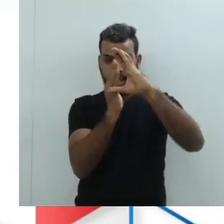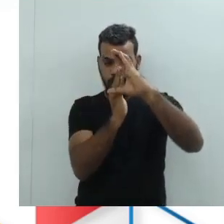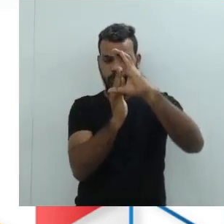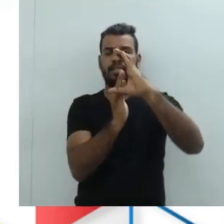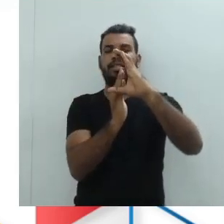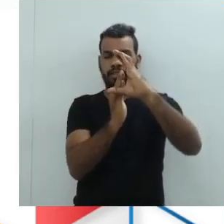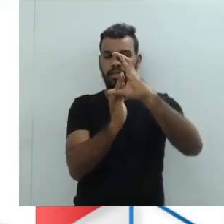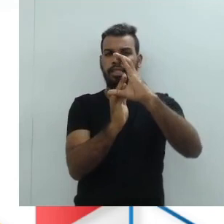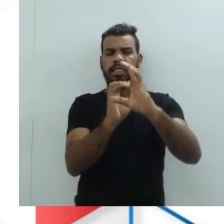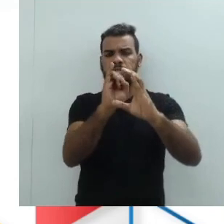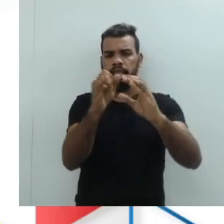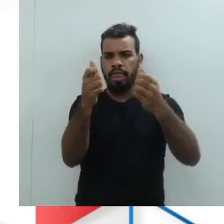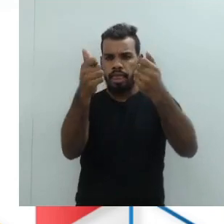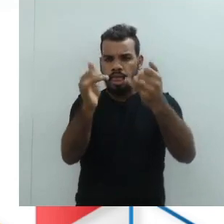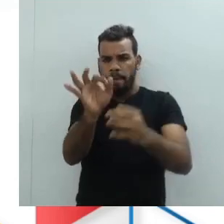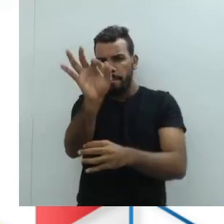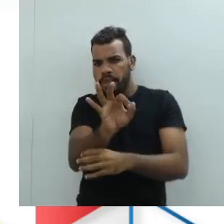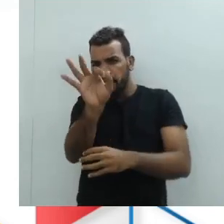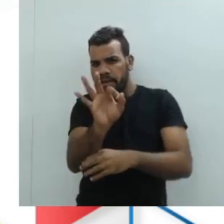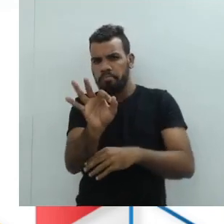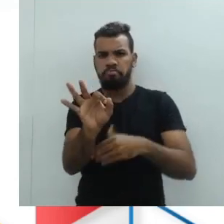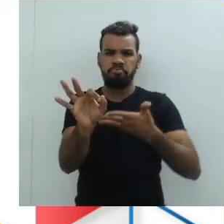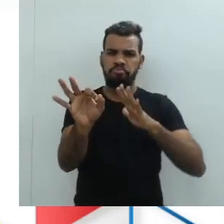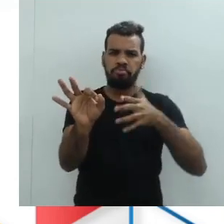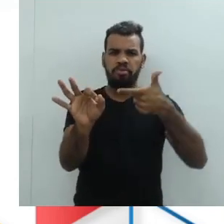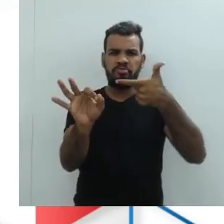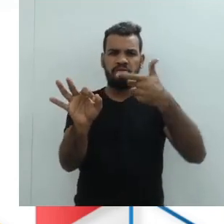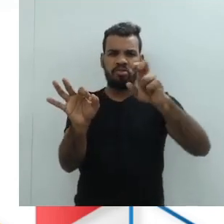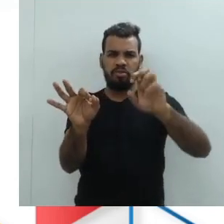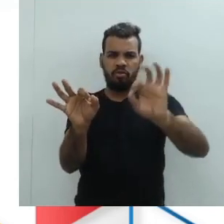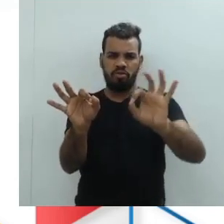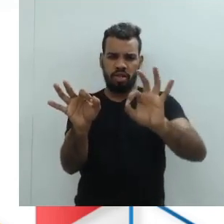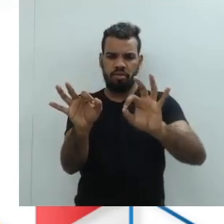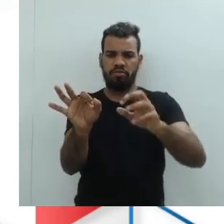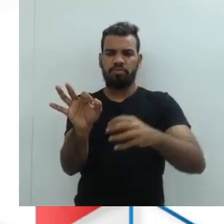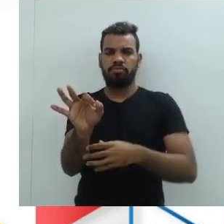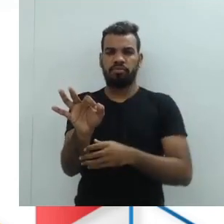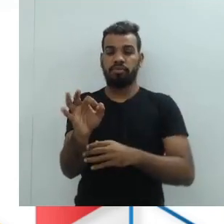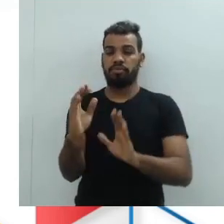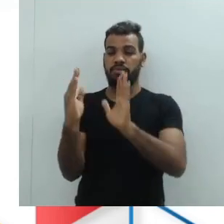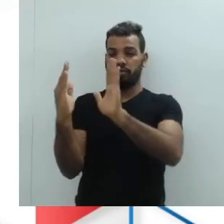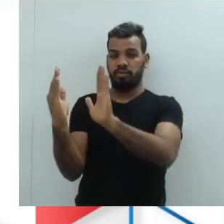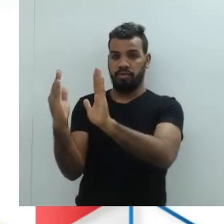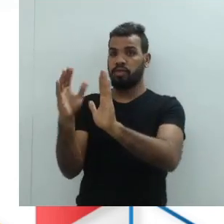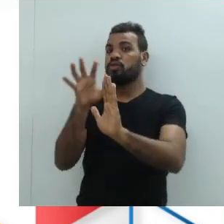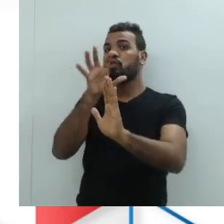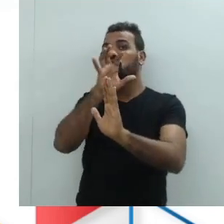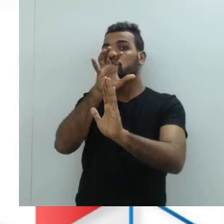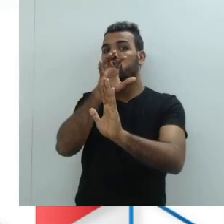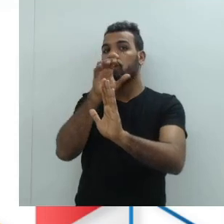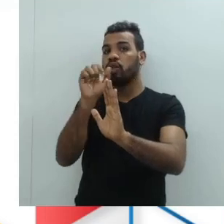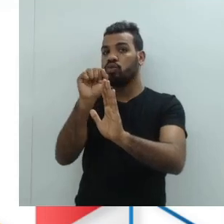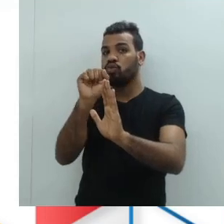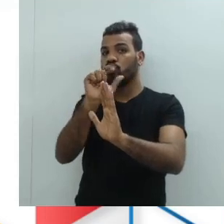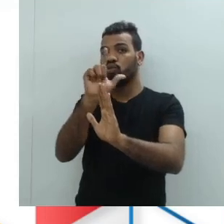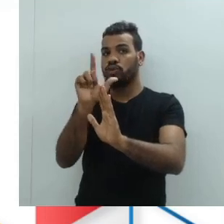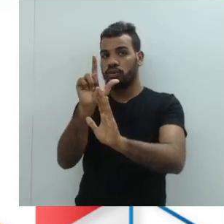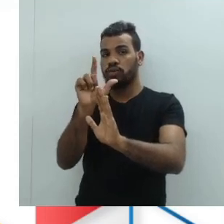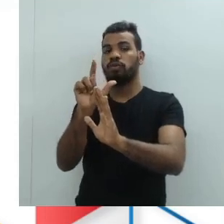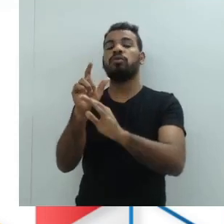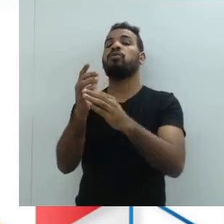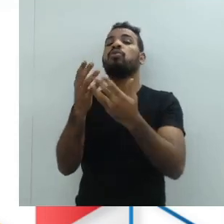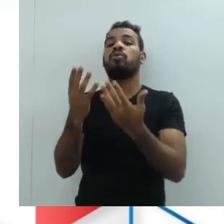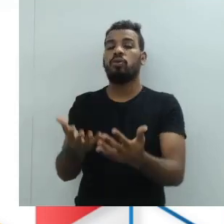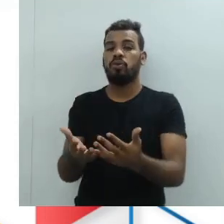comparar em termos percentuais, seria 25%. E a torcida do Sport, que está representado pela cor azul,